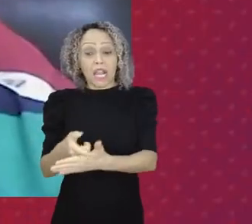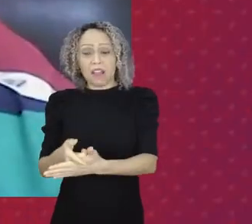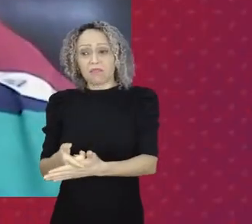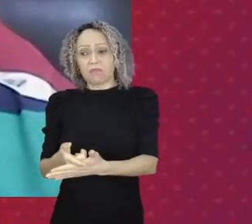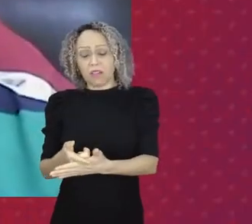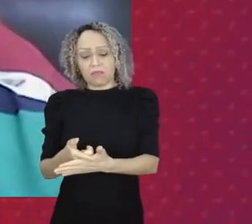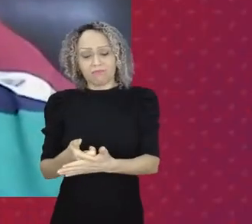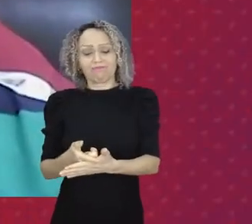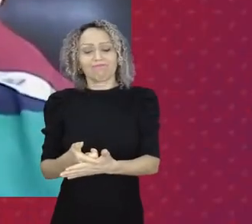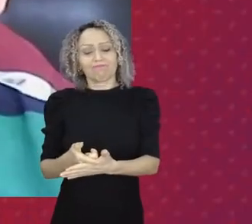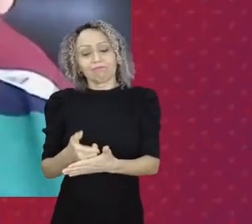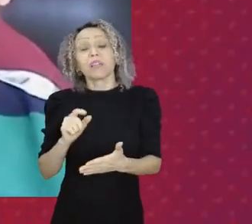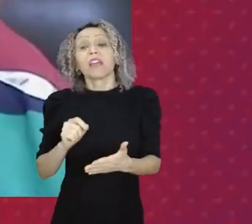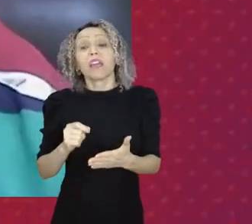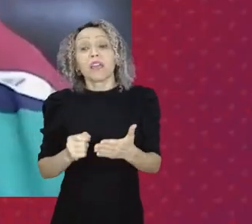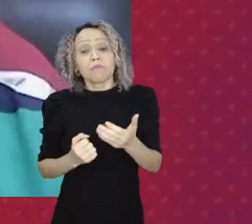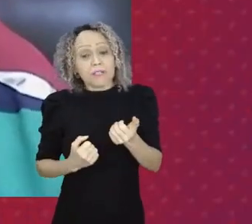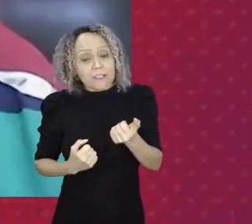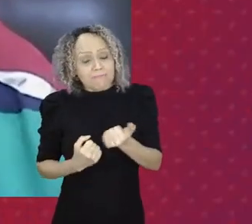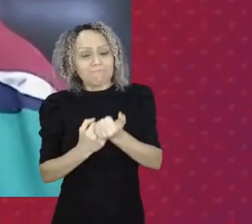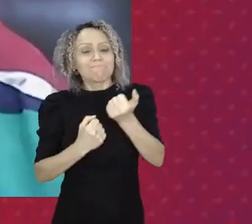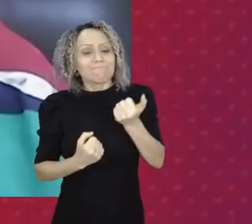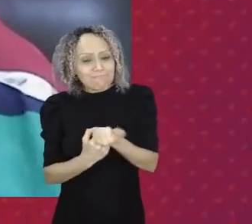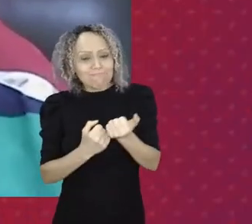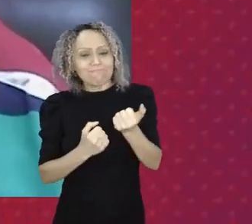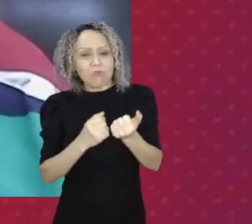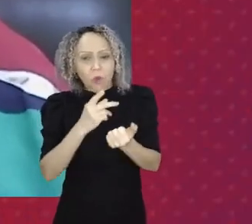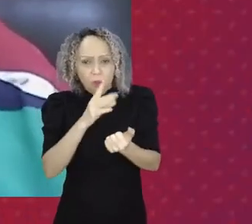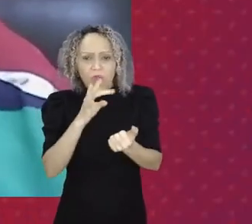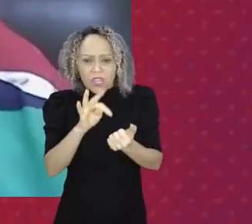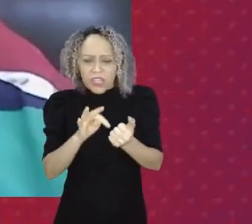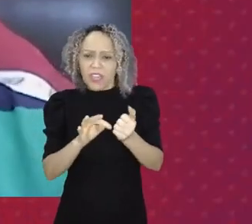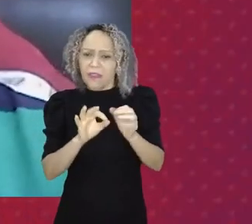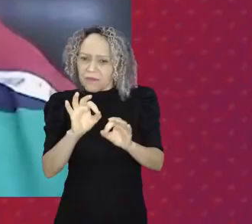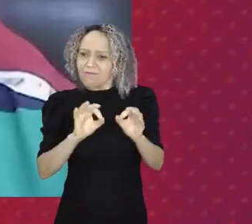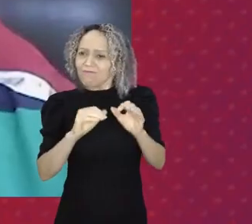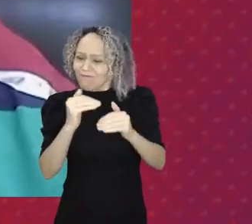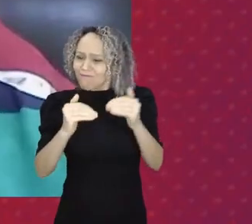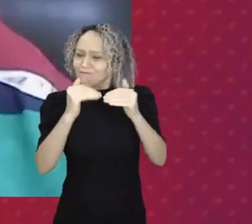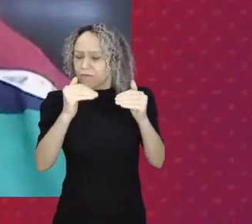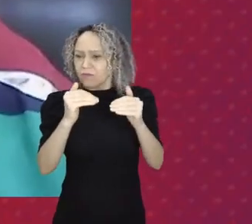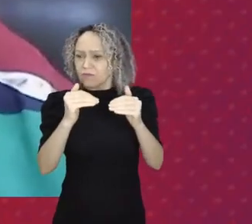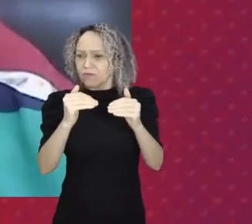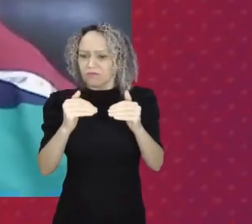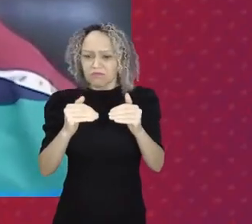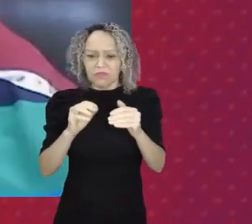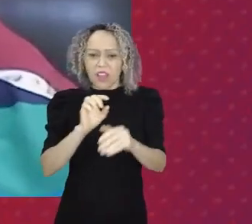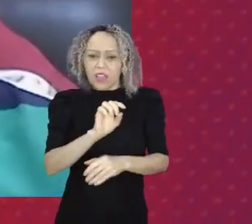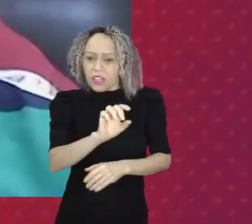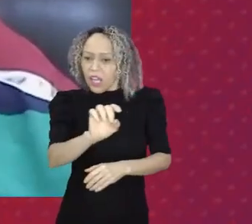PT. Tanto no Estado como no Brasil, nós não tínhamos nenhum tostão. Cada um de nós assumia